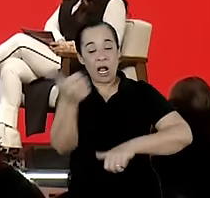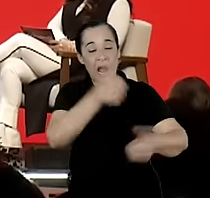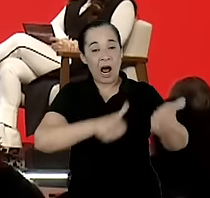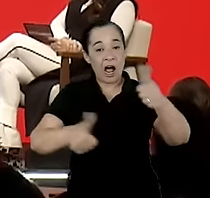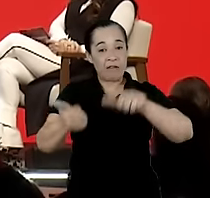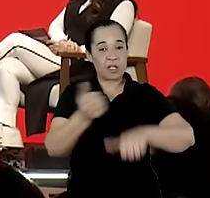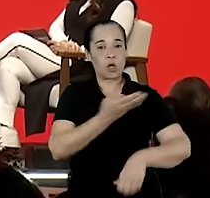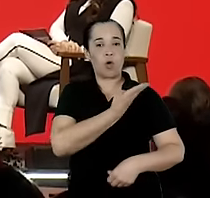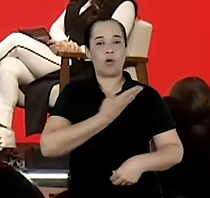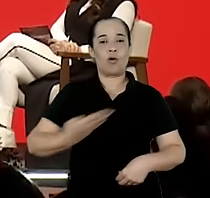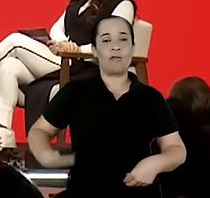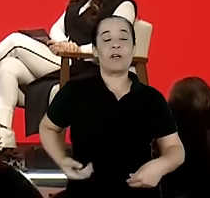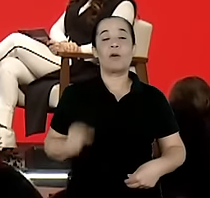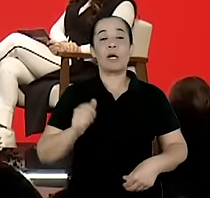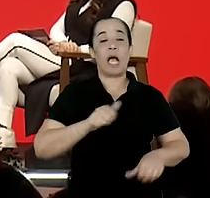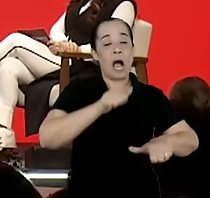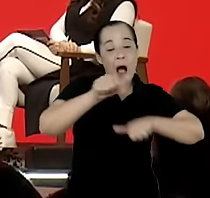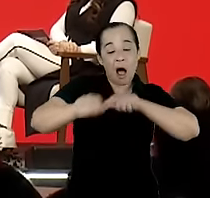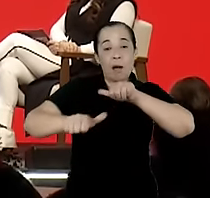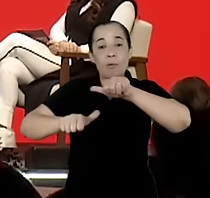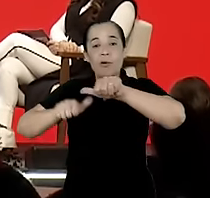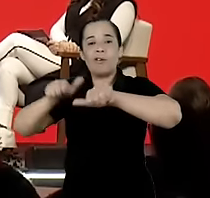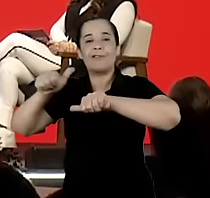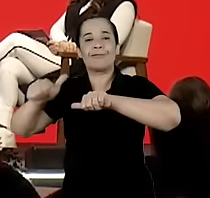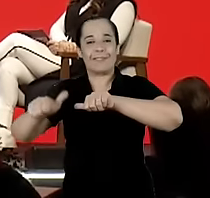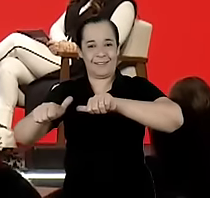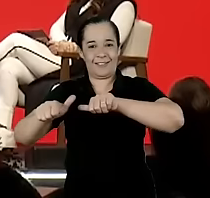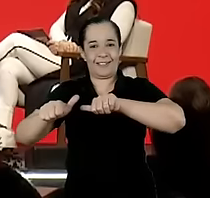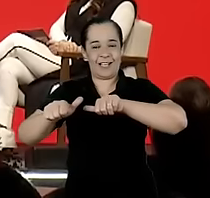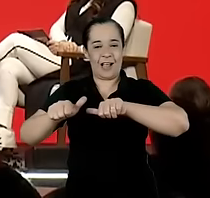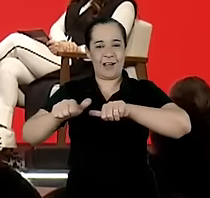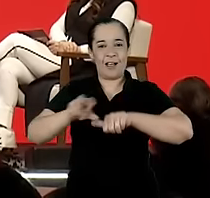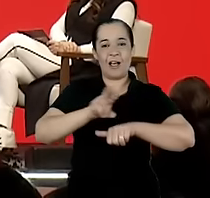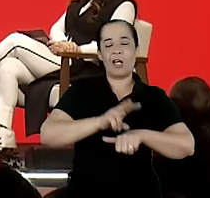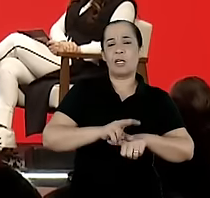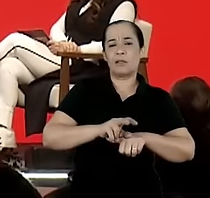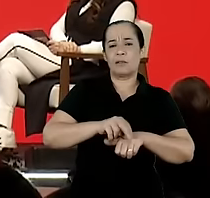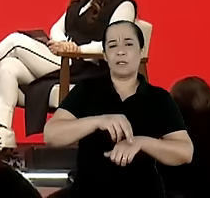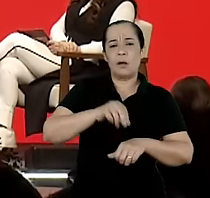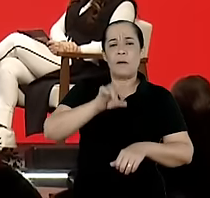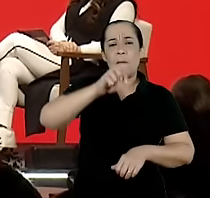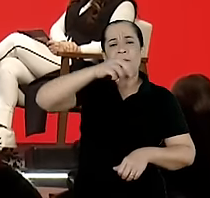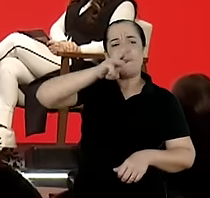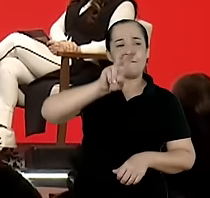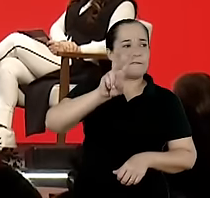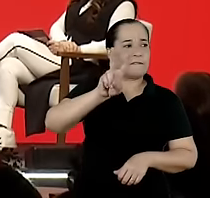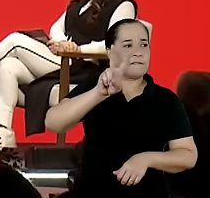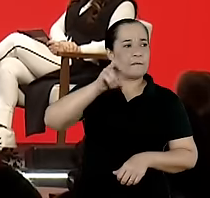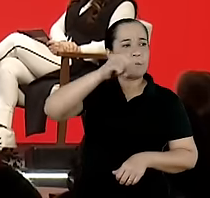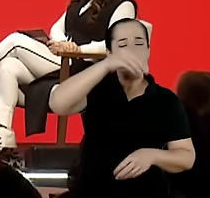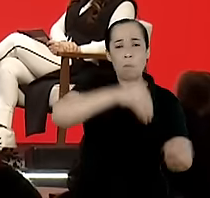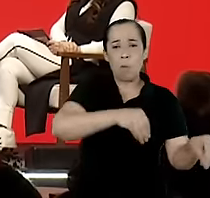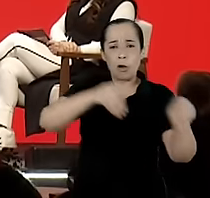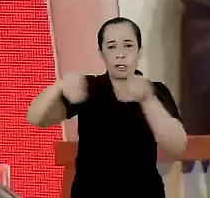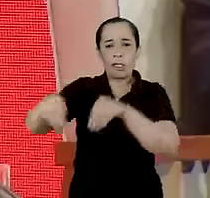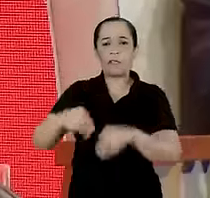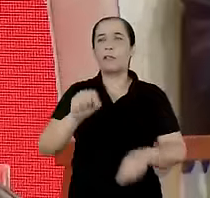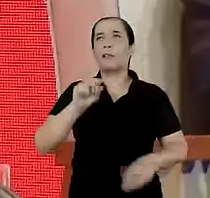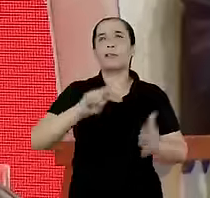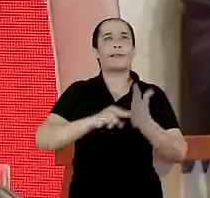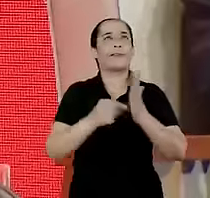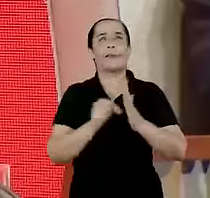portabilidade dos valores mobiliários Eu costumo chamar a portabilidade dos valores mobiliários de o pix do mercado de